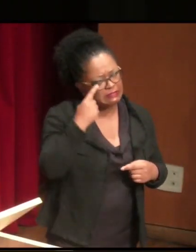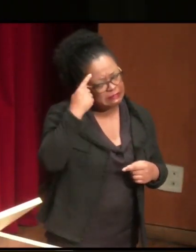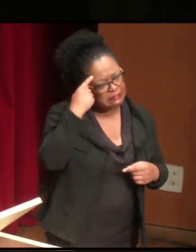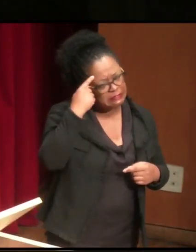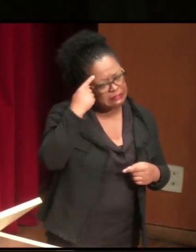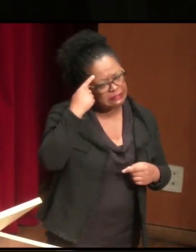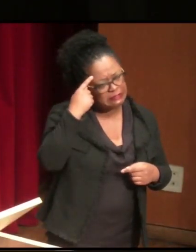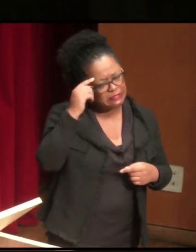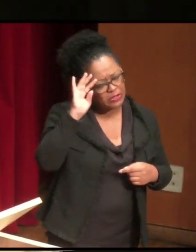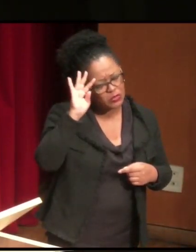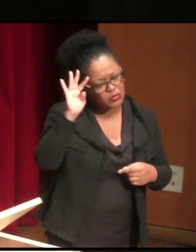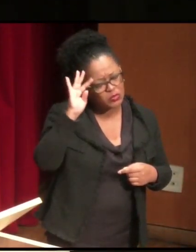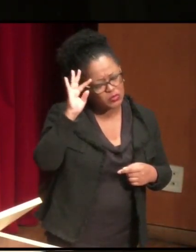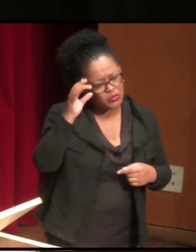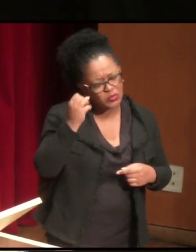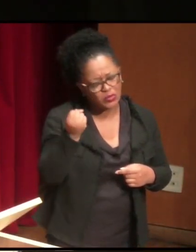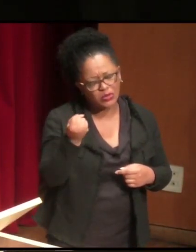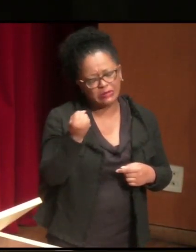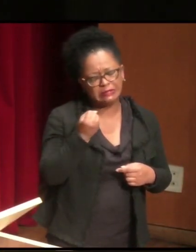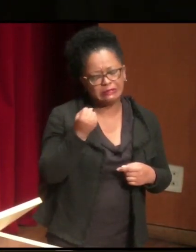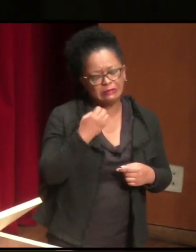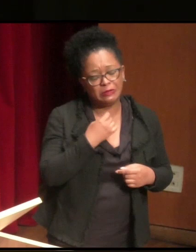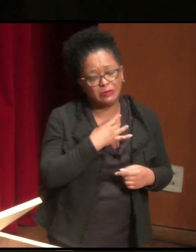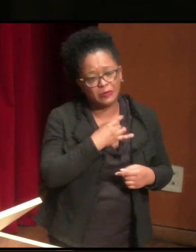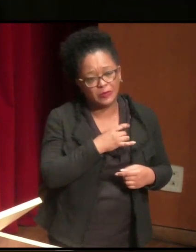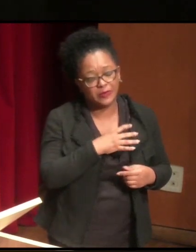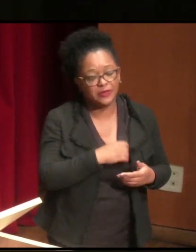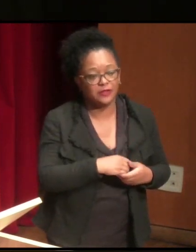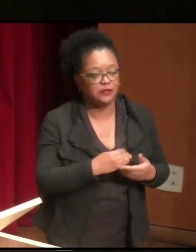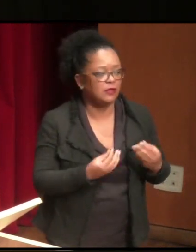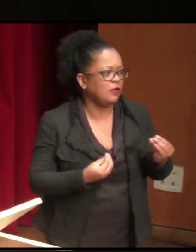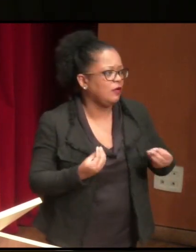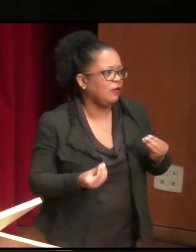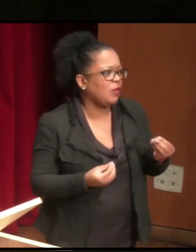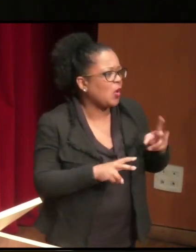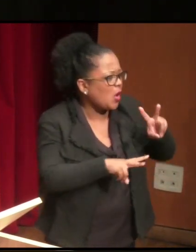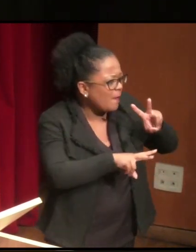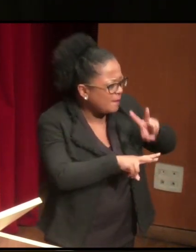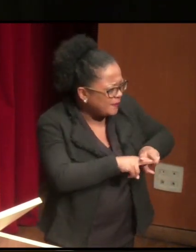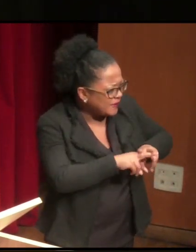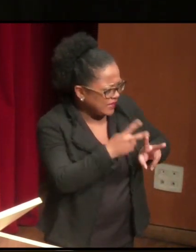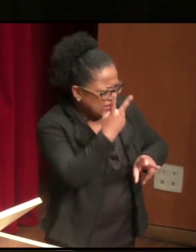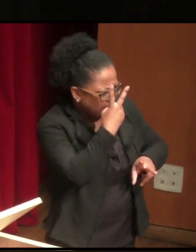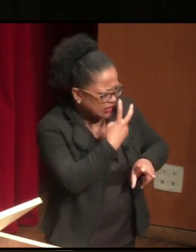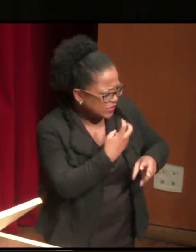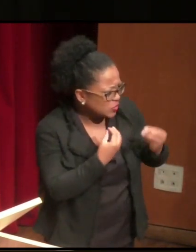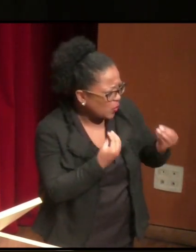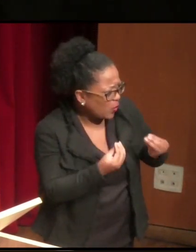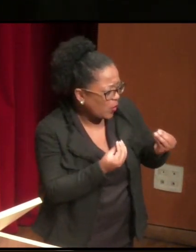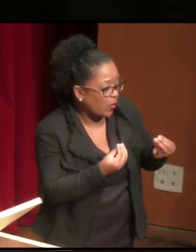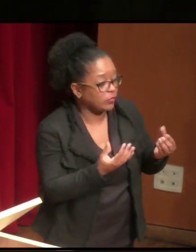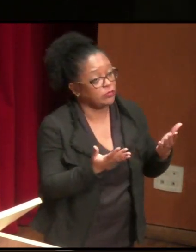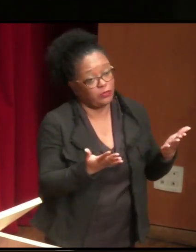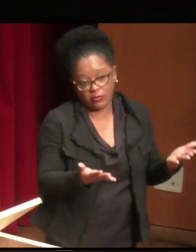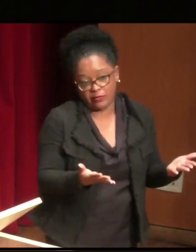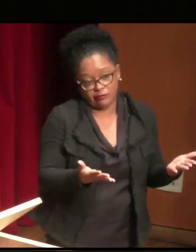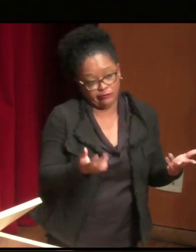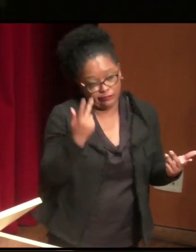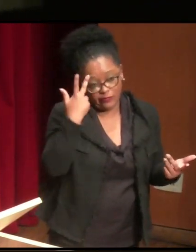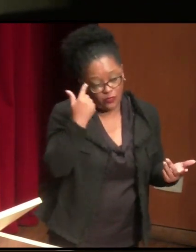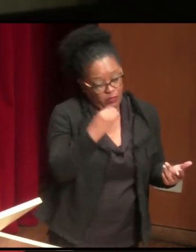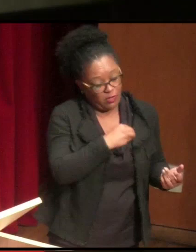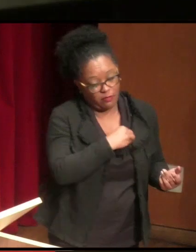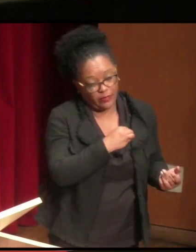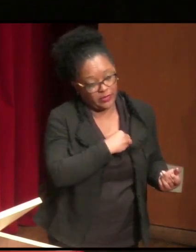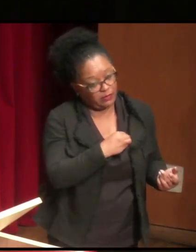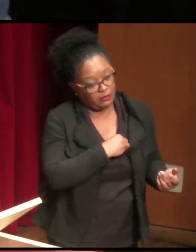perguntando, né, como é que o deficiente visual foi parar no presídio? Ser humano como eu e você, pecador, se meteu numa enrascada e ela disse, eu estou